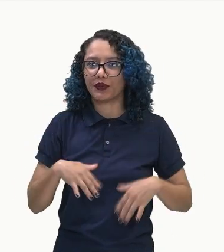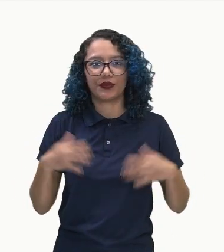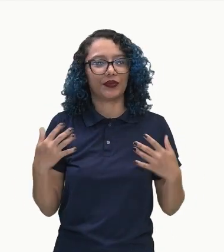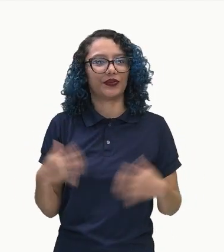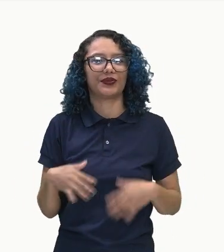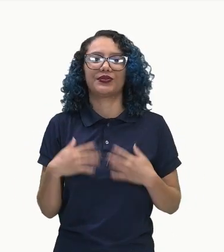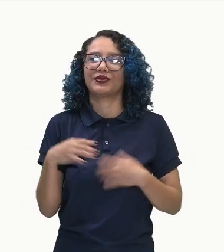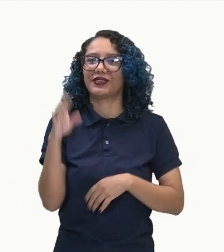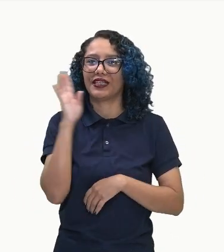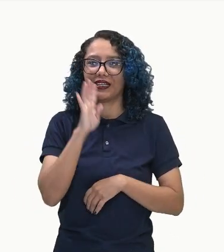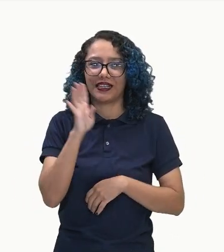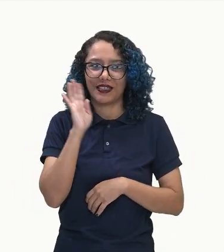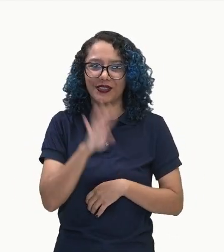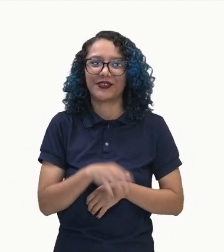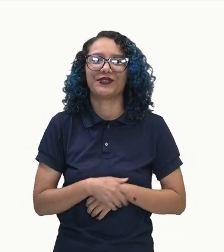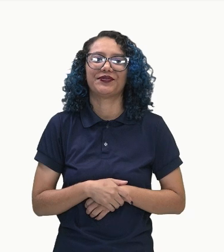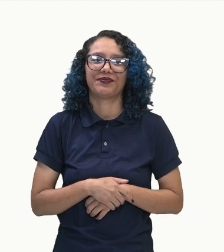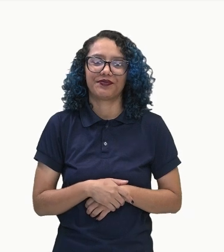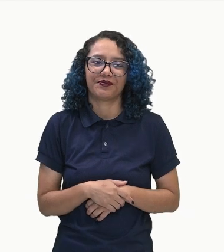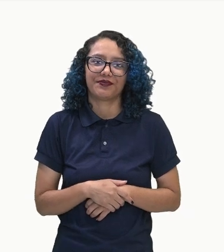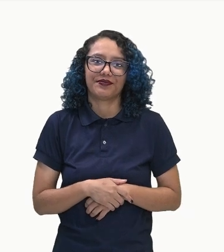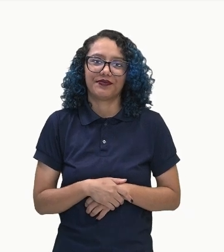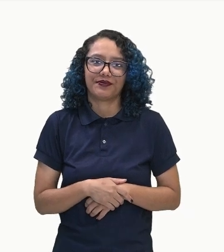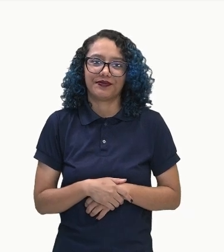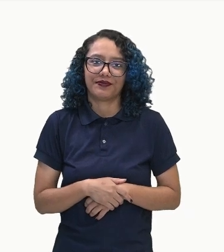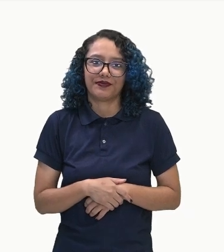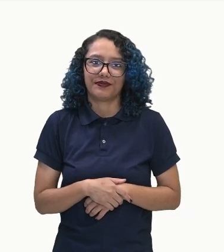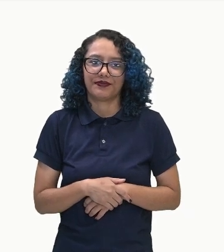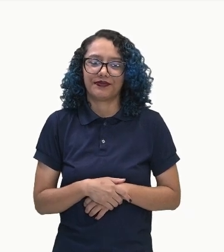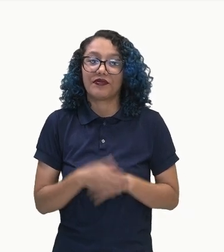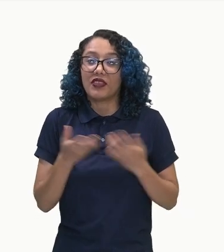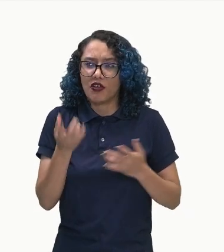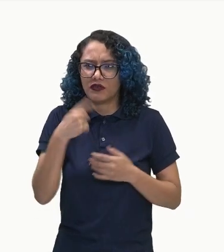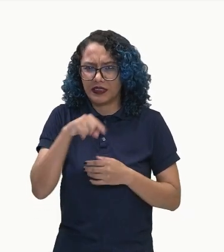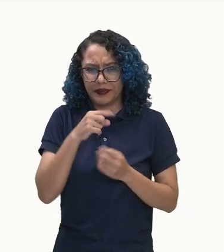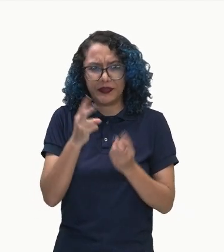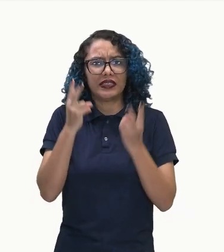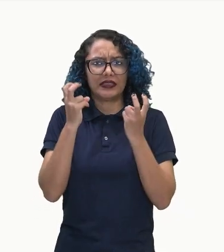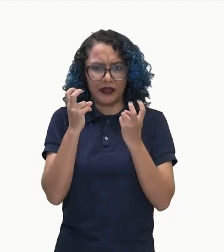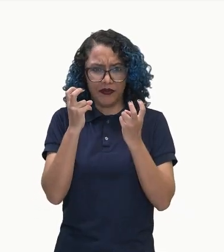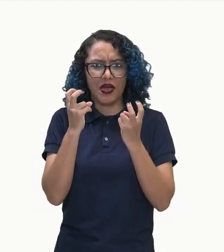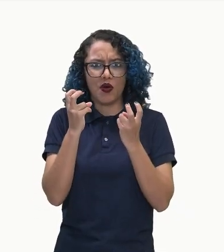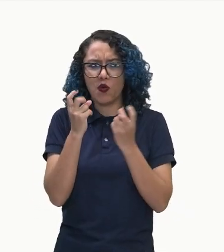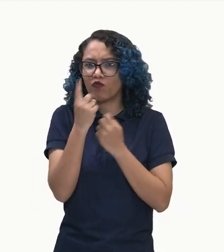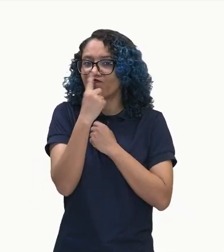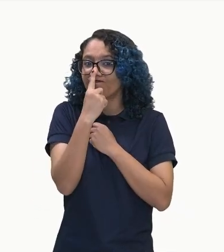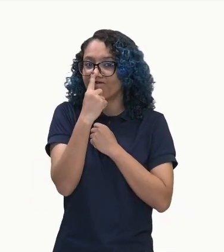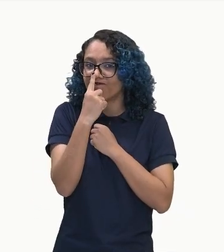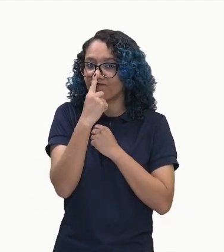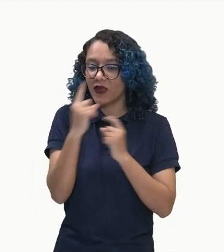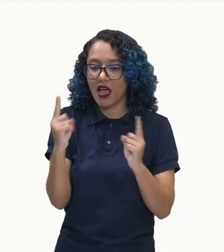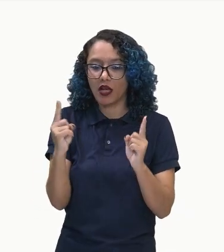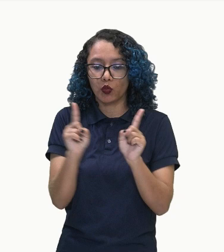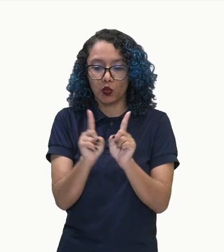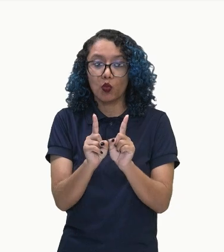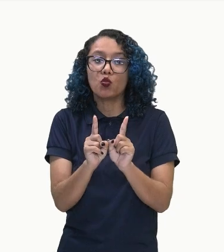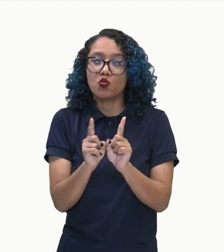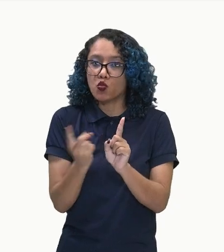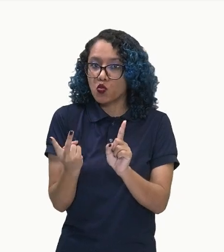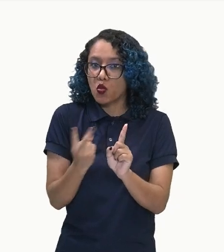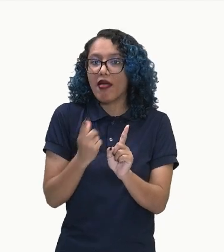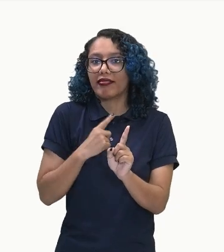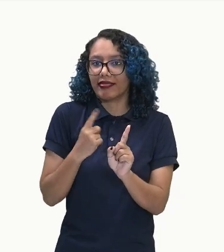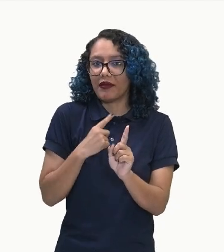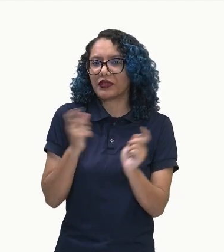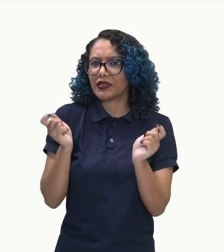muito legal. Então, vocês perceberam que há uma intimidade entre eles, né? Para que ele possa falar dessa